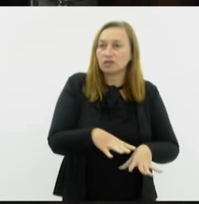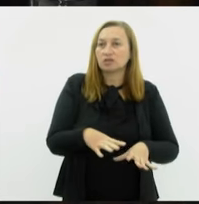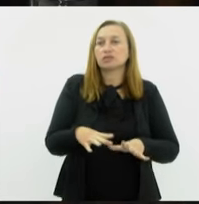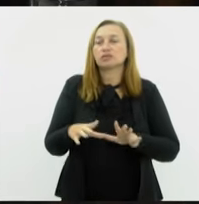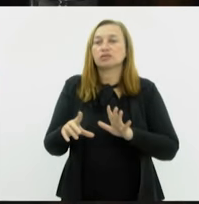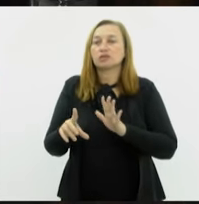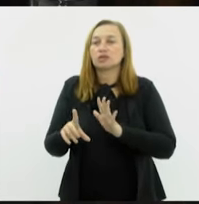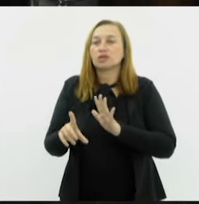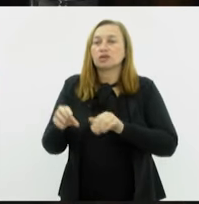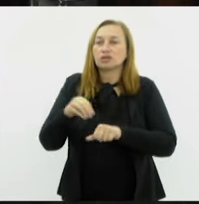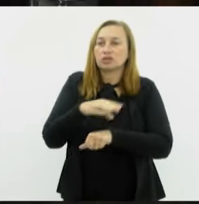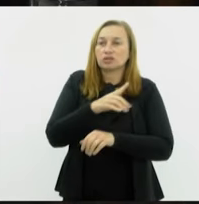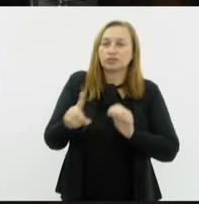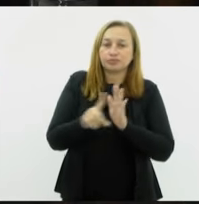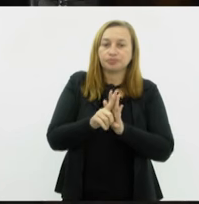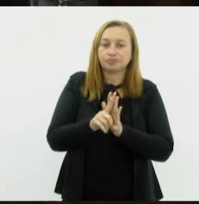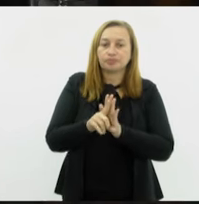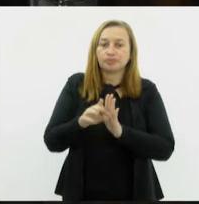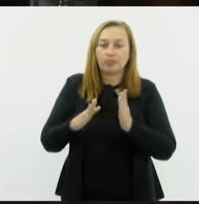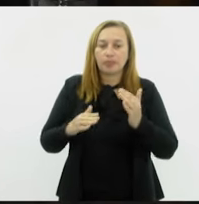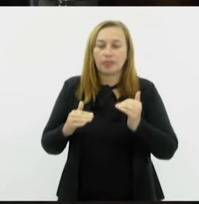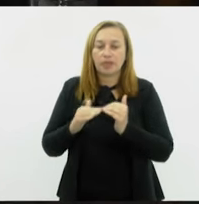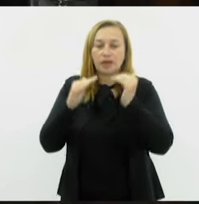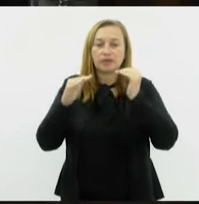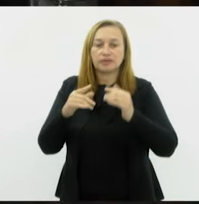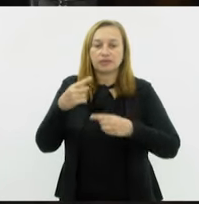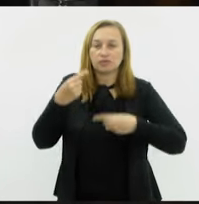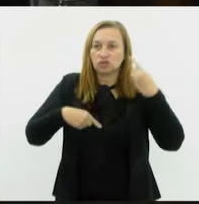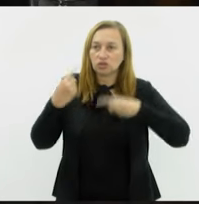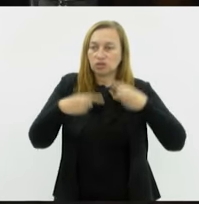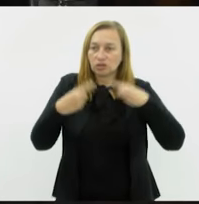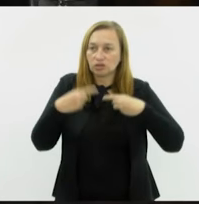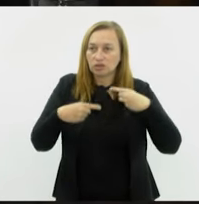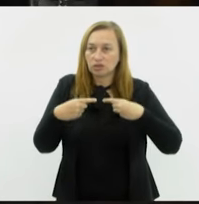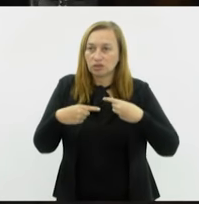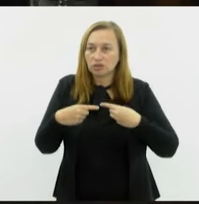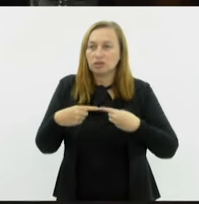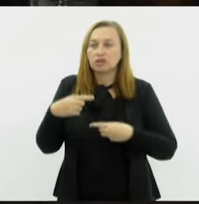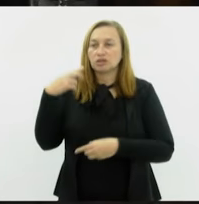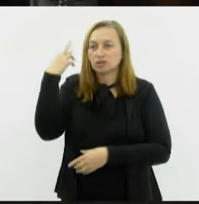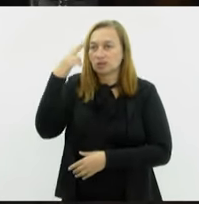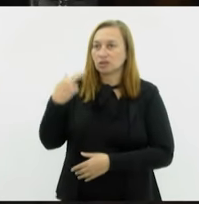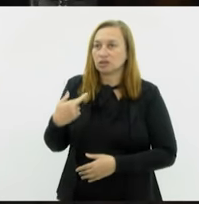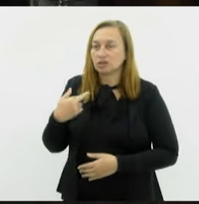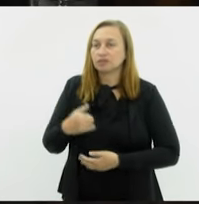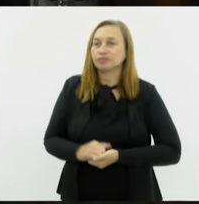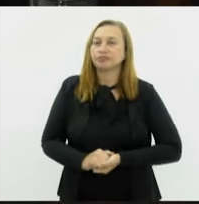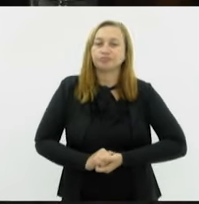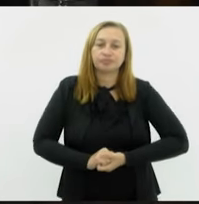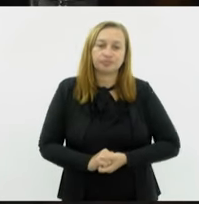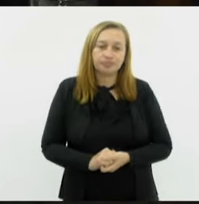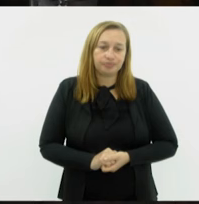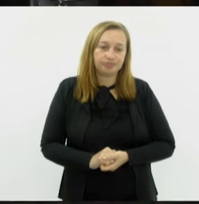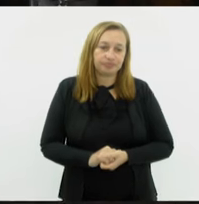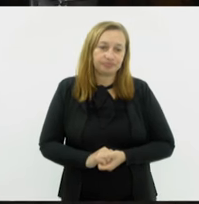favorável. Relator, deputado Felipe Soares. Em discussão. Para discutir, deputada Renata Souza.